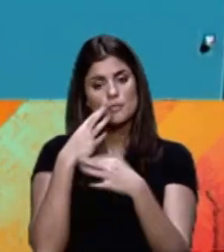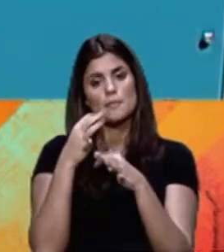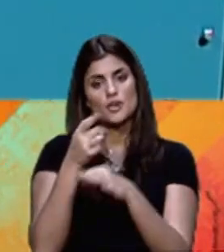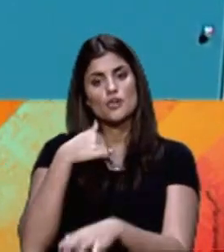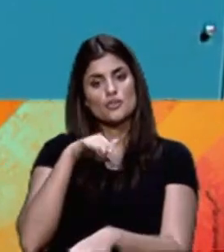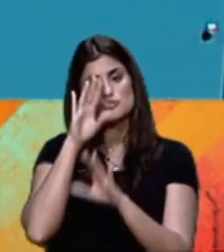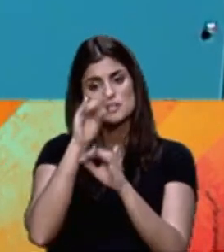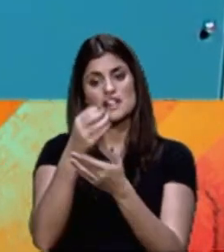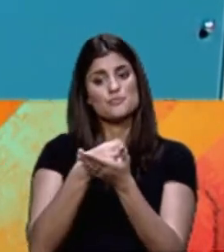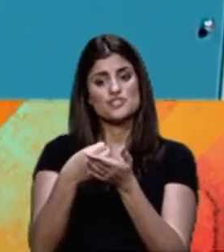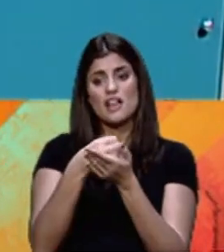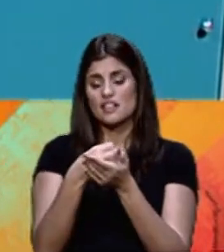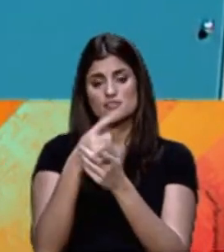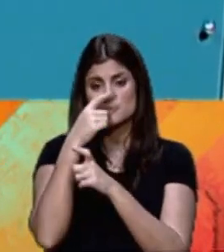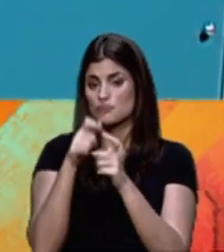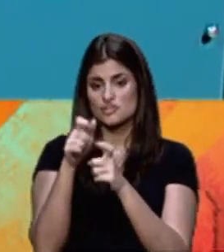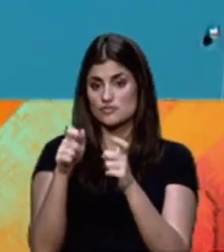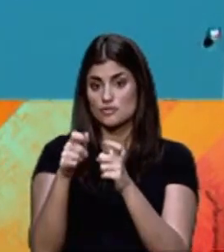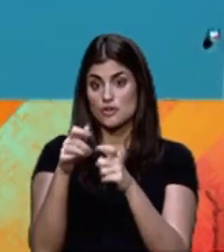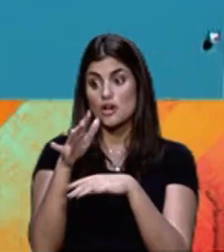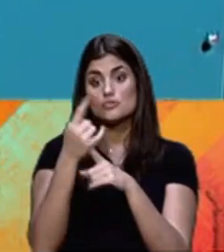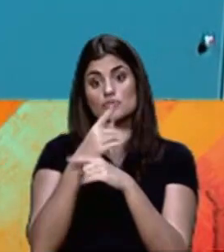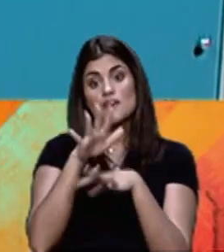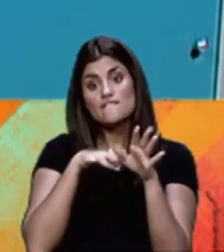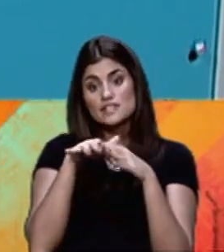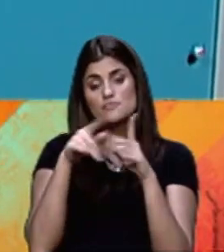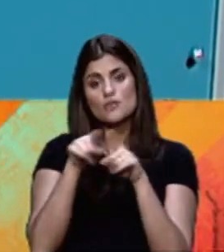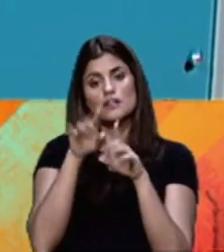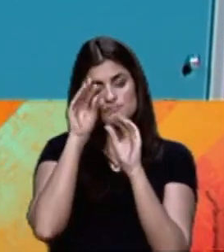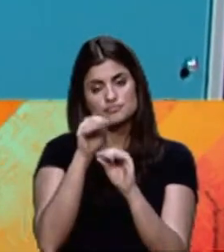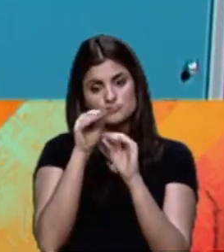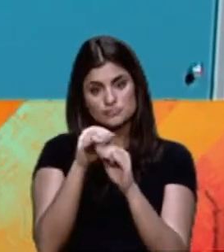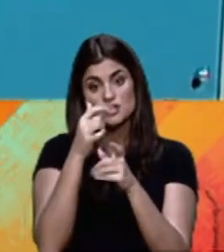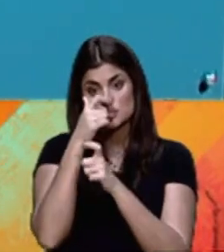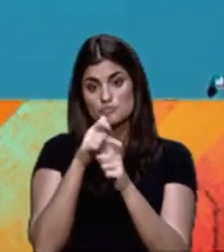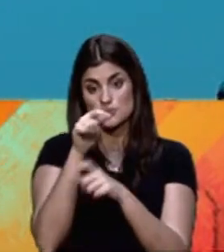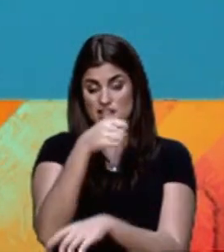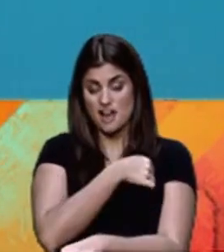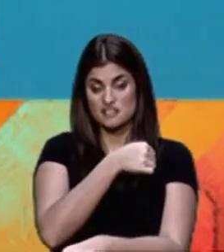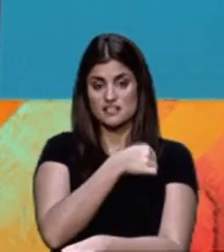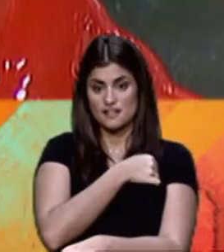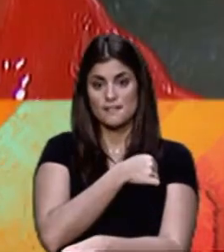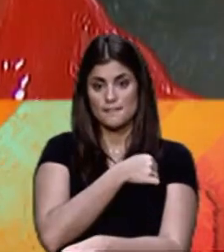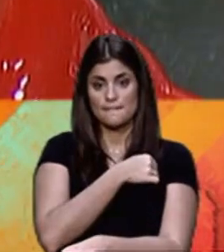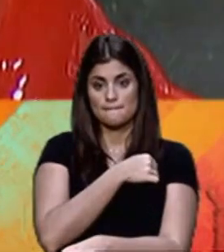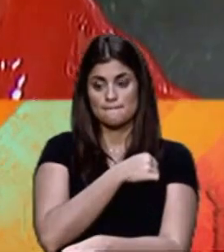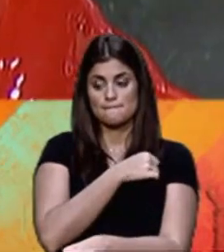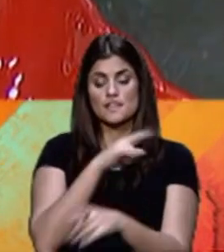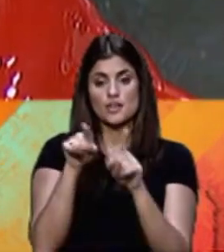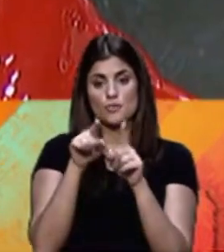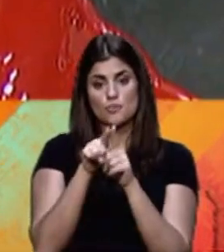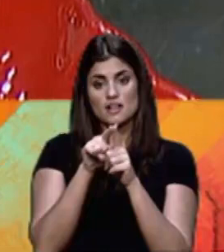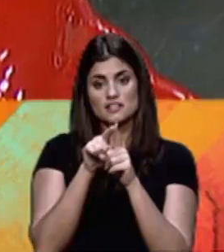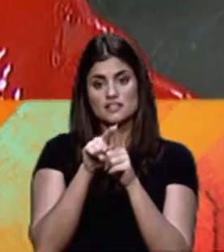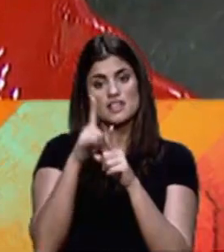nós não ensinamos nada a ninguém, não é? O que fazemos é dar sugestões e depois as pessoas em casa vão dar aso à sua